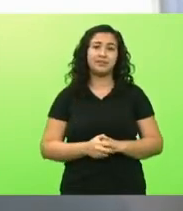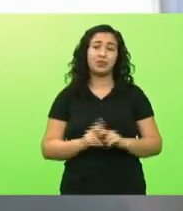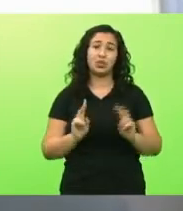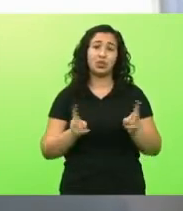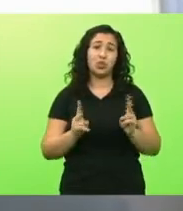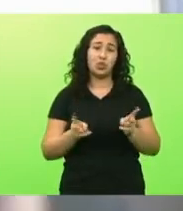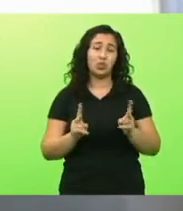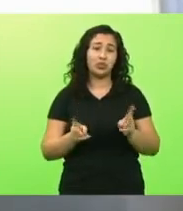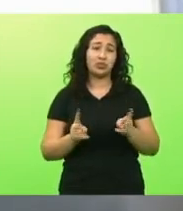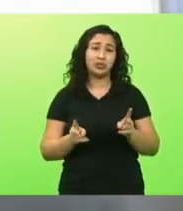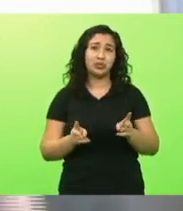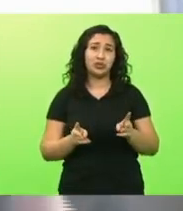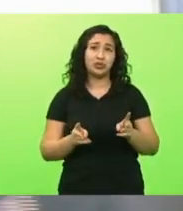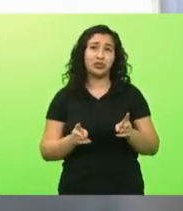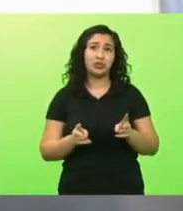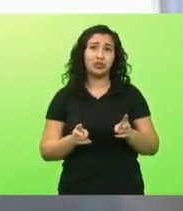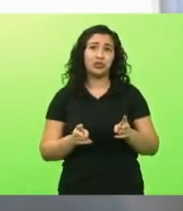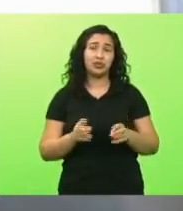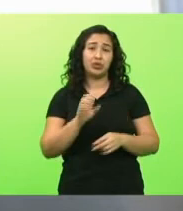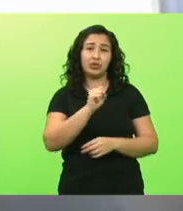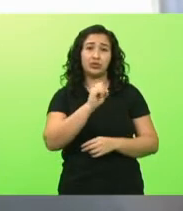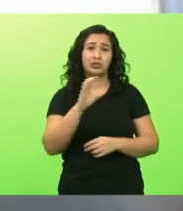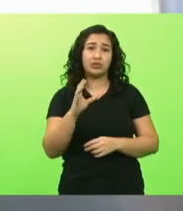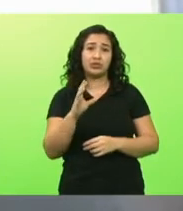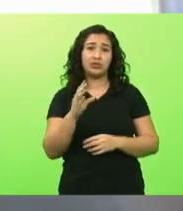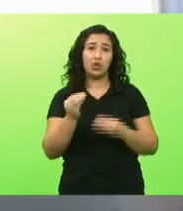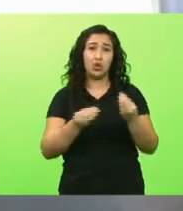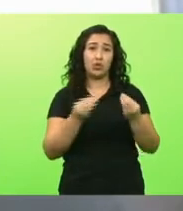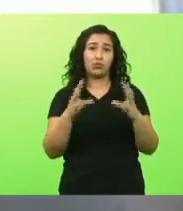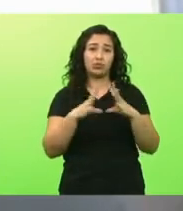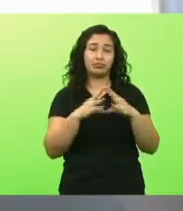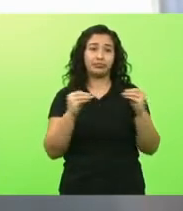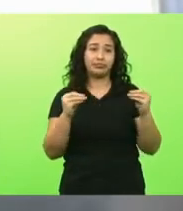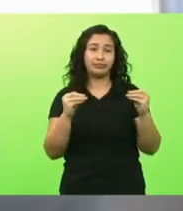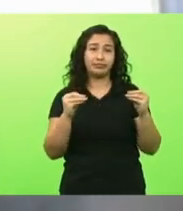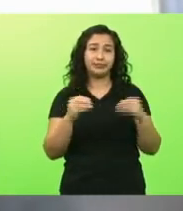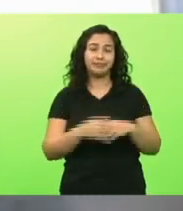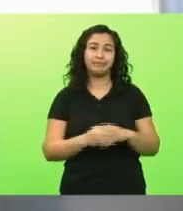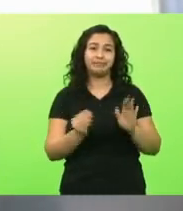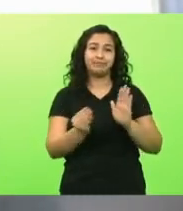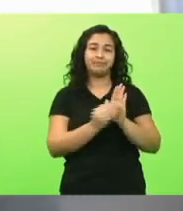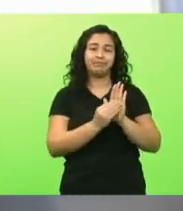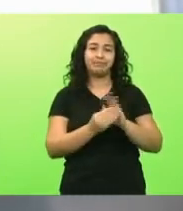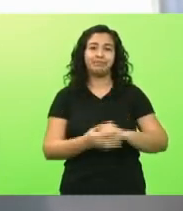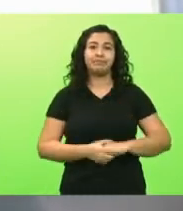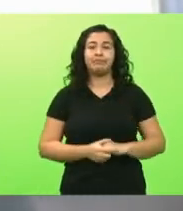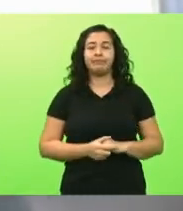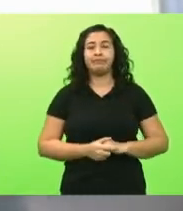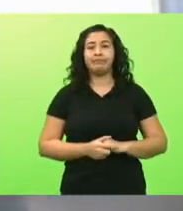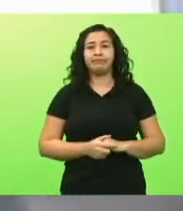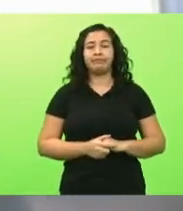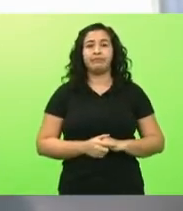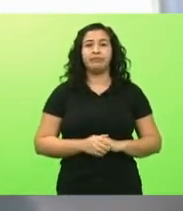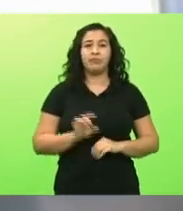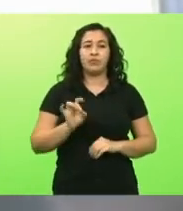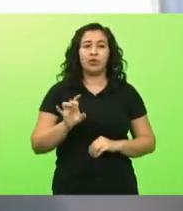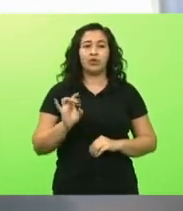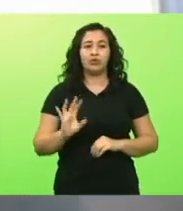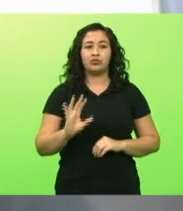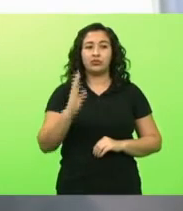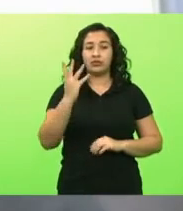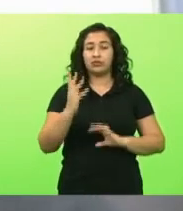cenário catarinense como desaparecidas. Somente os eventos